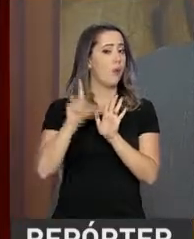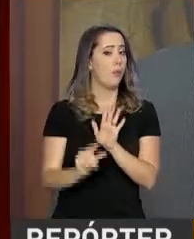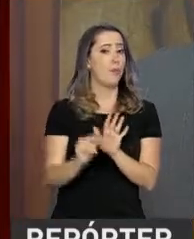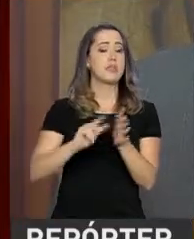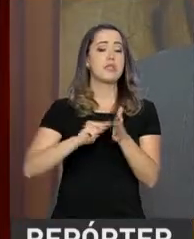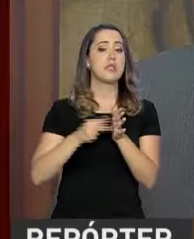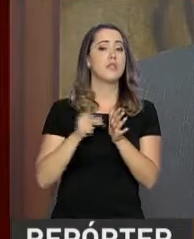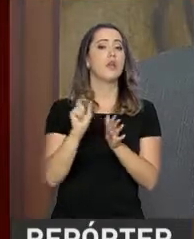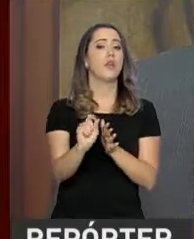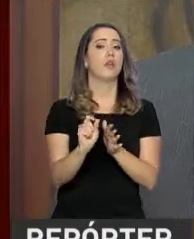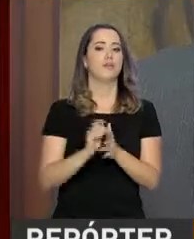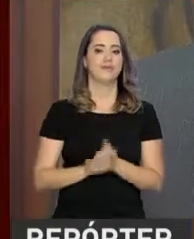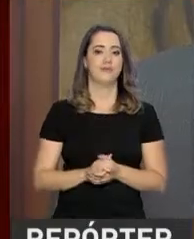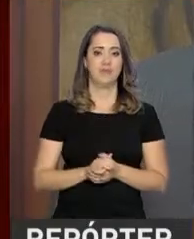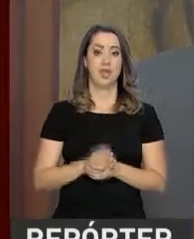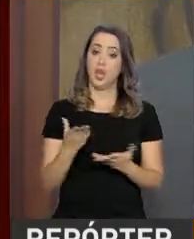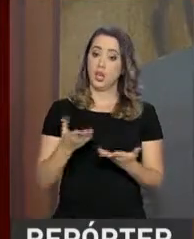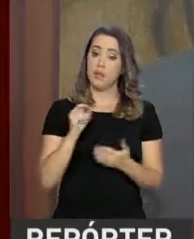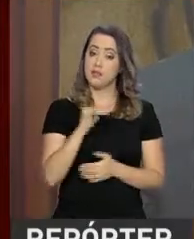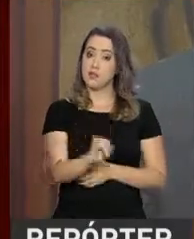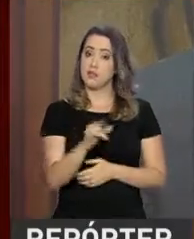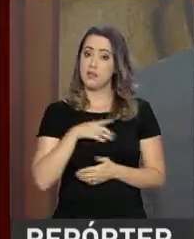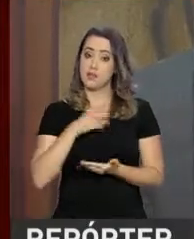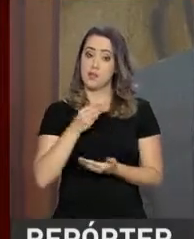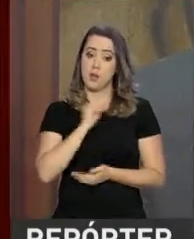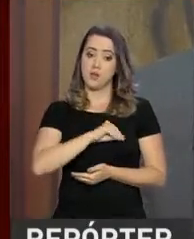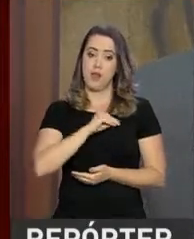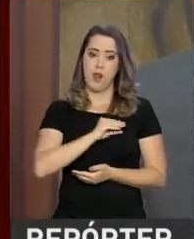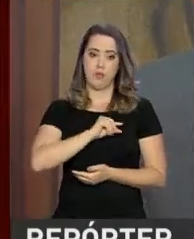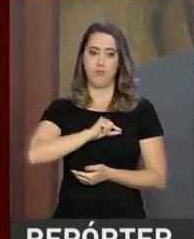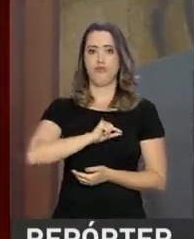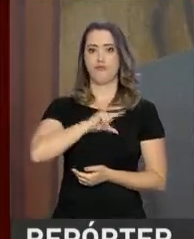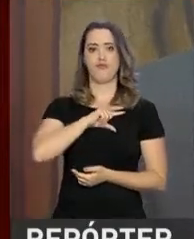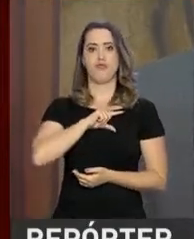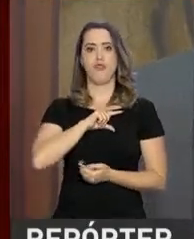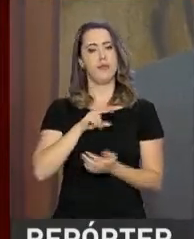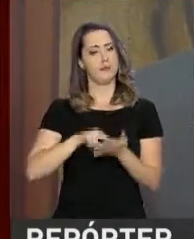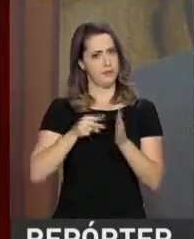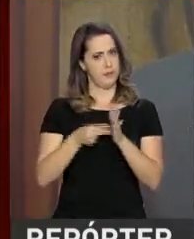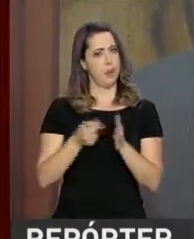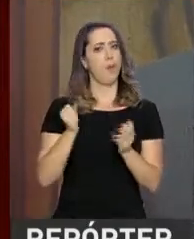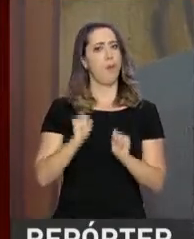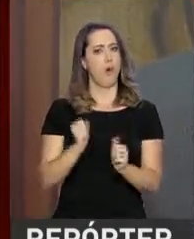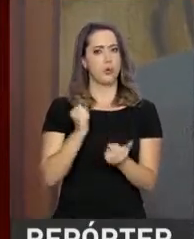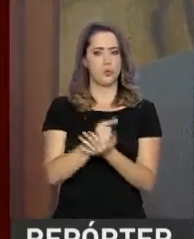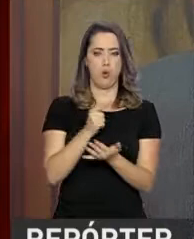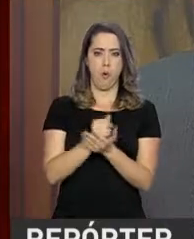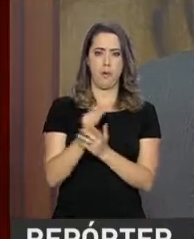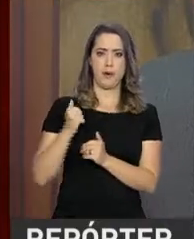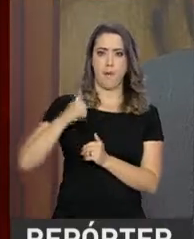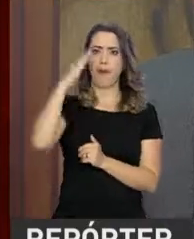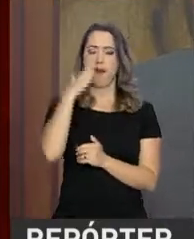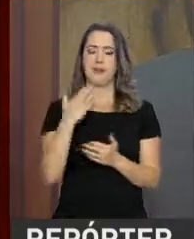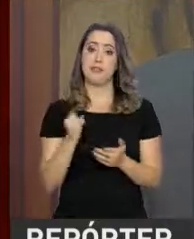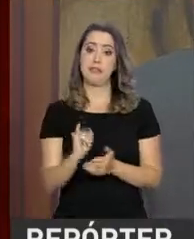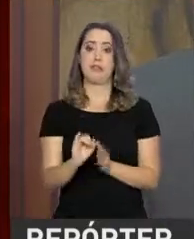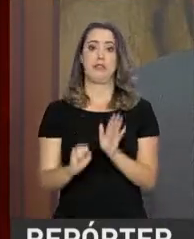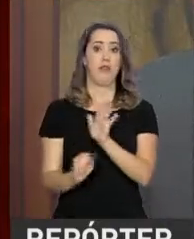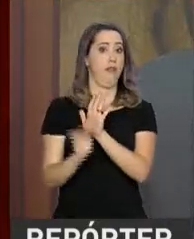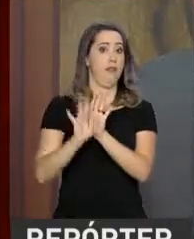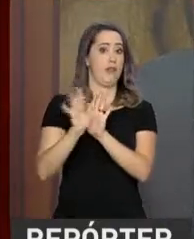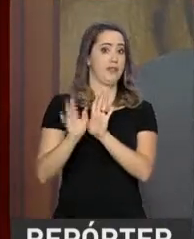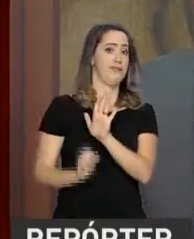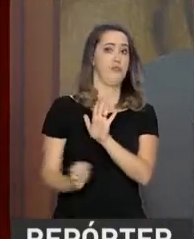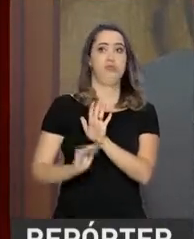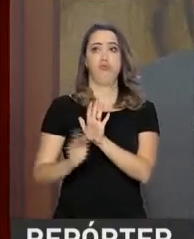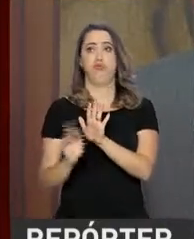reajustado o salário ele compra muito mais produtos do que o caso a infração seja muito alto tá o passado